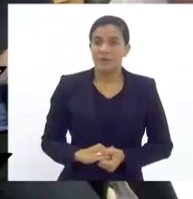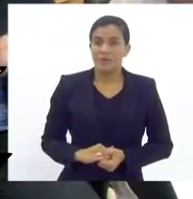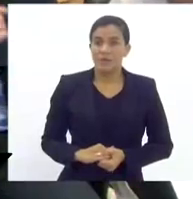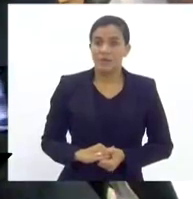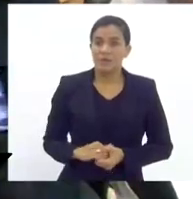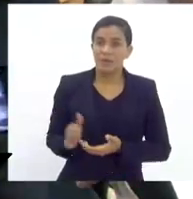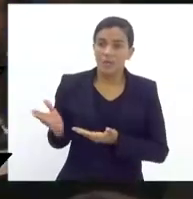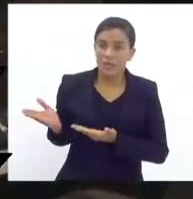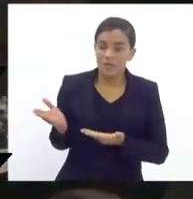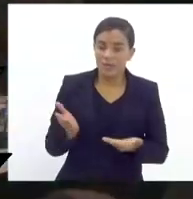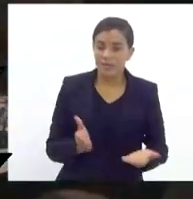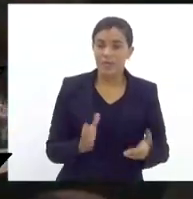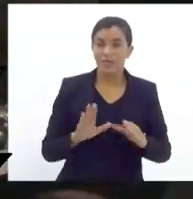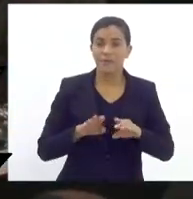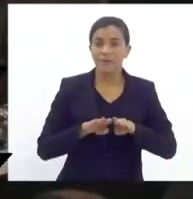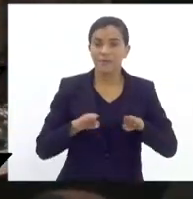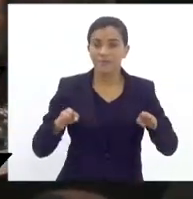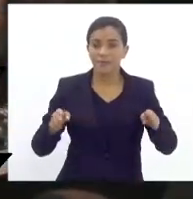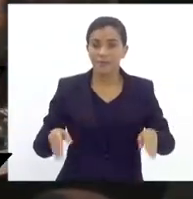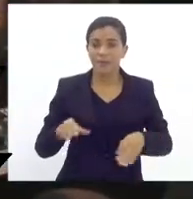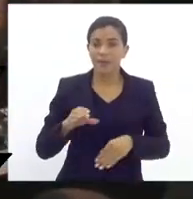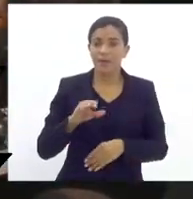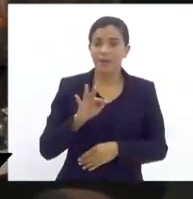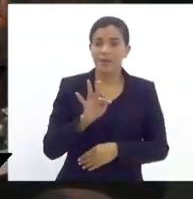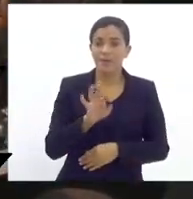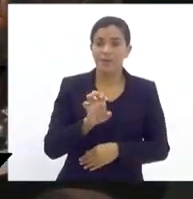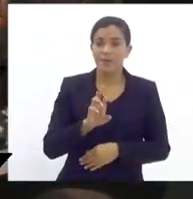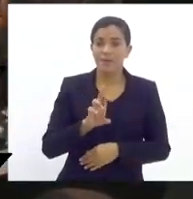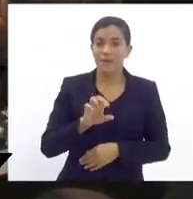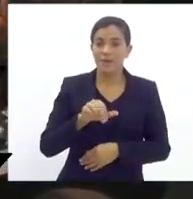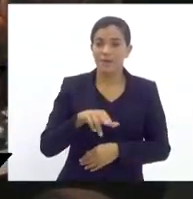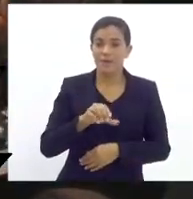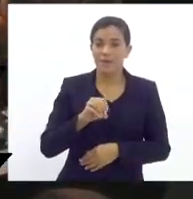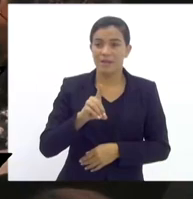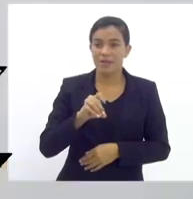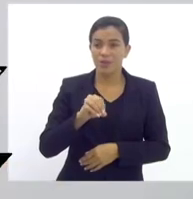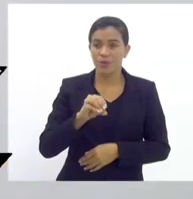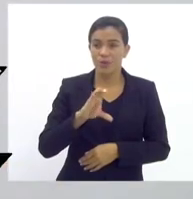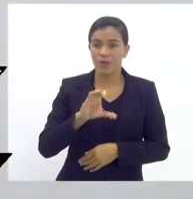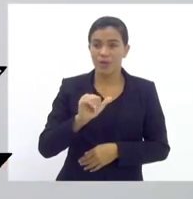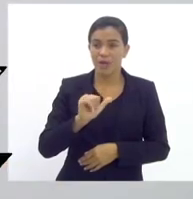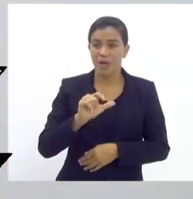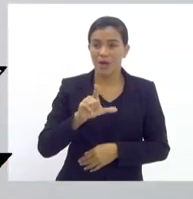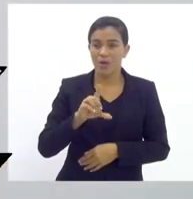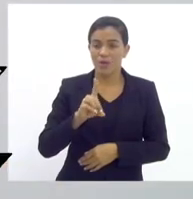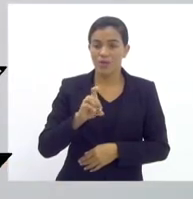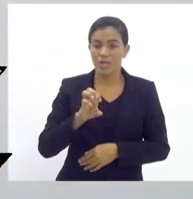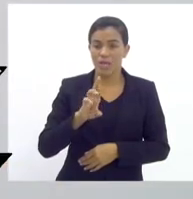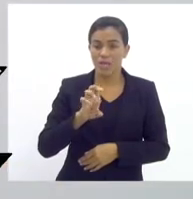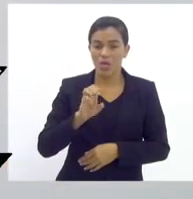chamo para compor a mesa Fernando Calderón da associação yorubá Cuba Brasil